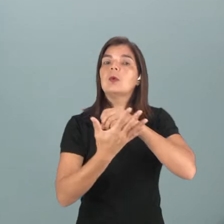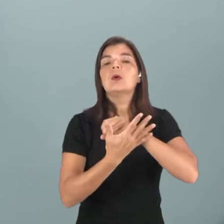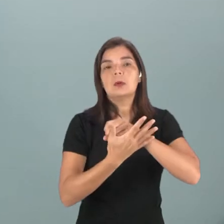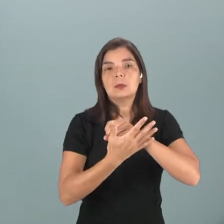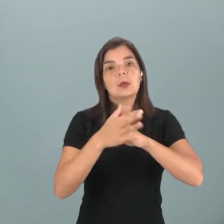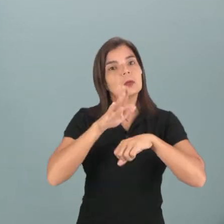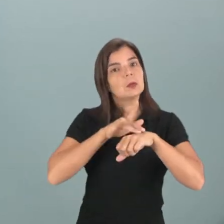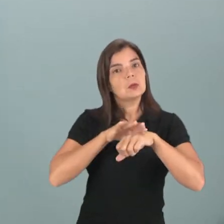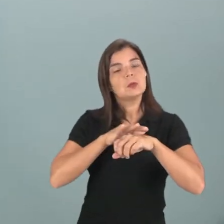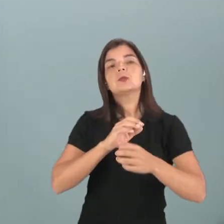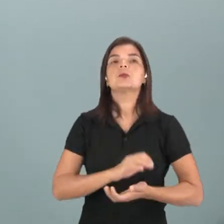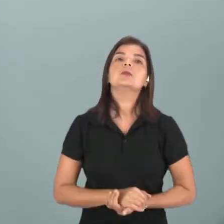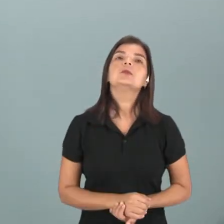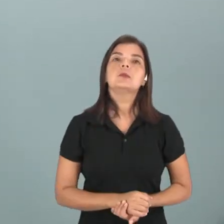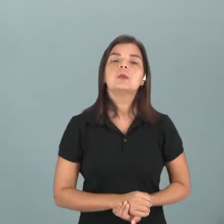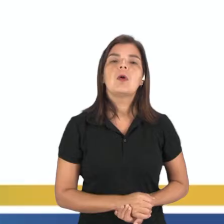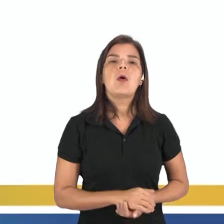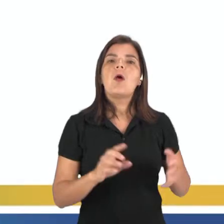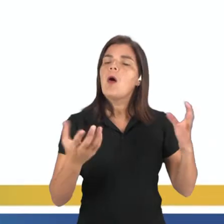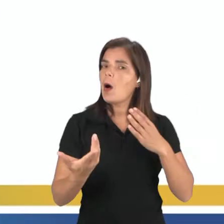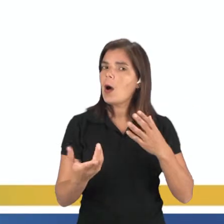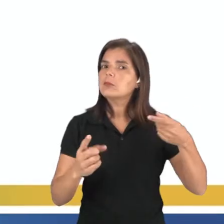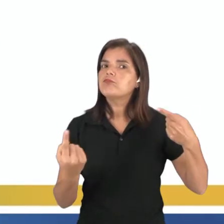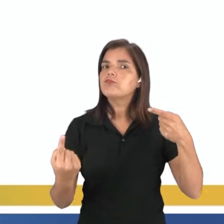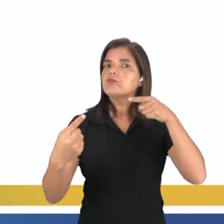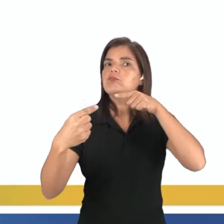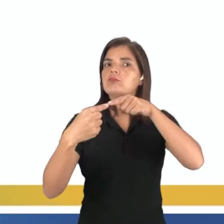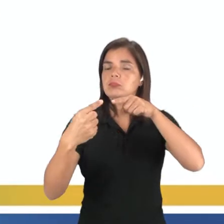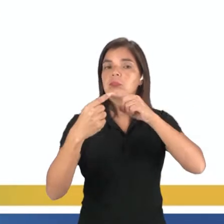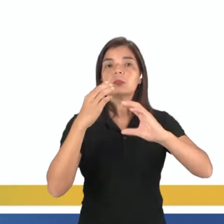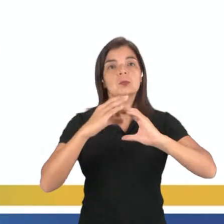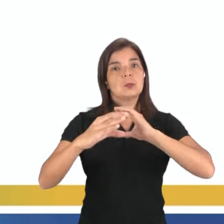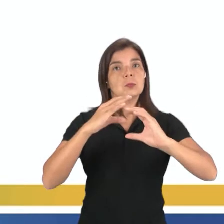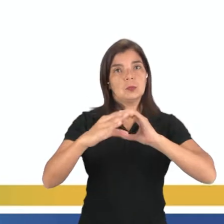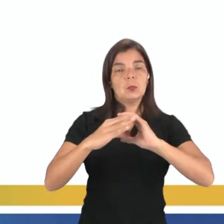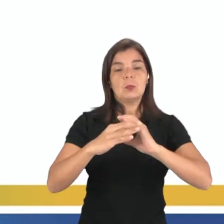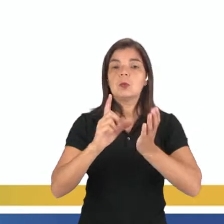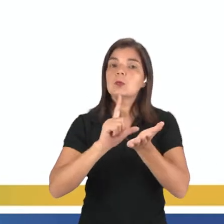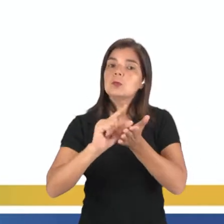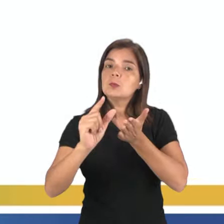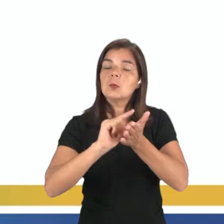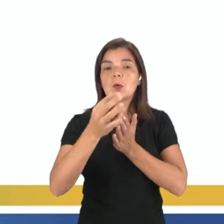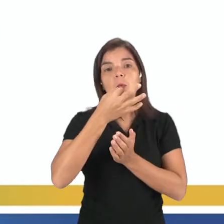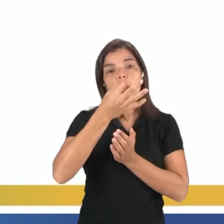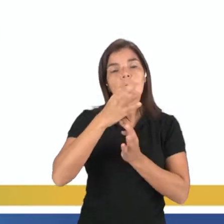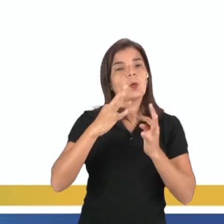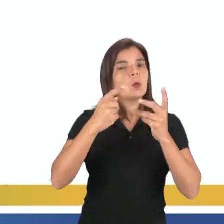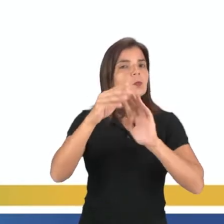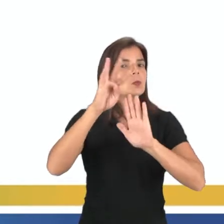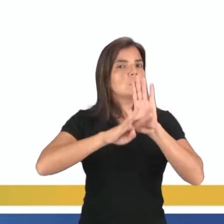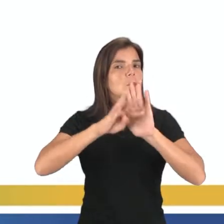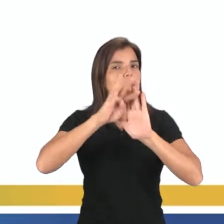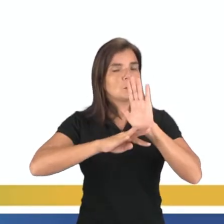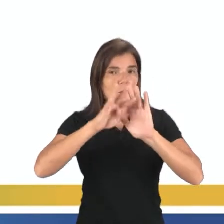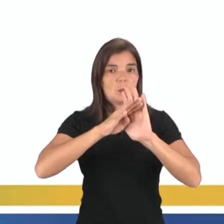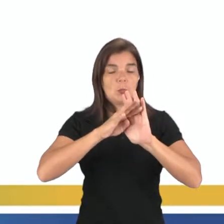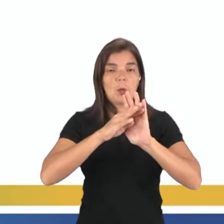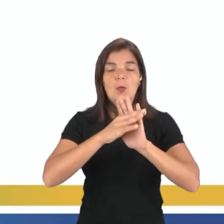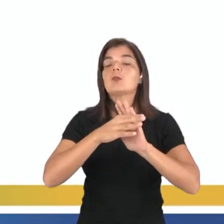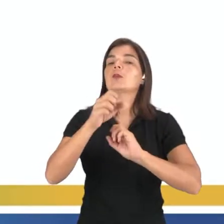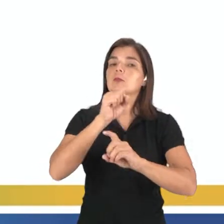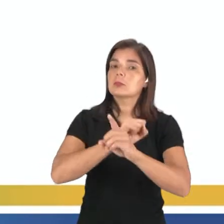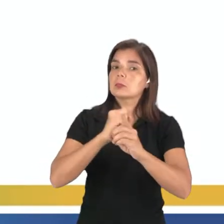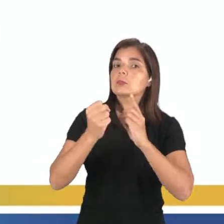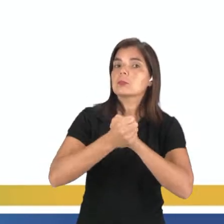da doença. Vamos lá. A intenção comunicativa no artigo de opinião. Todos os textos que circulam